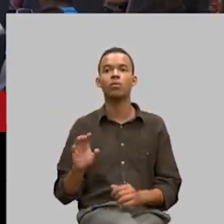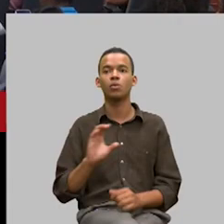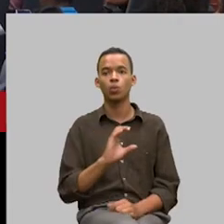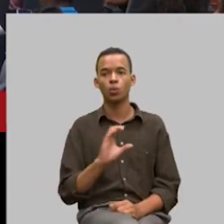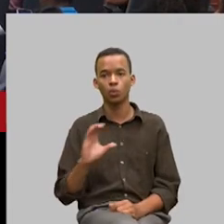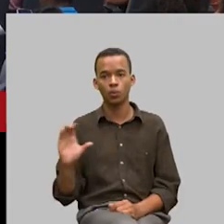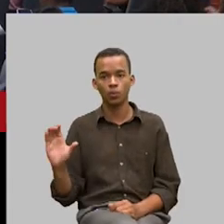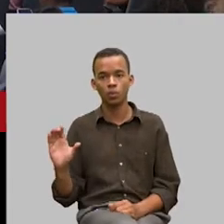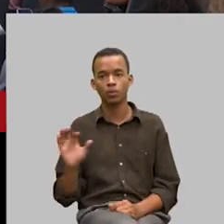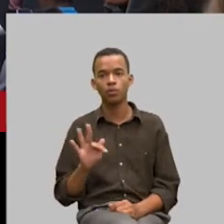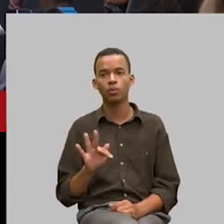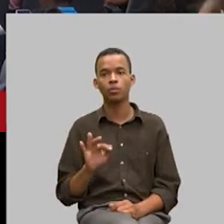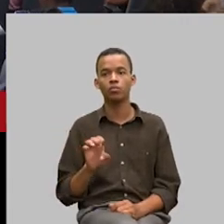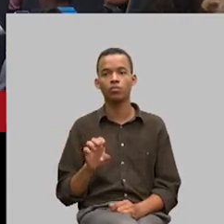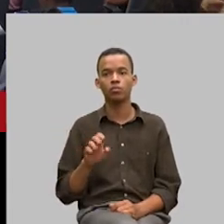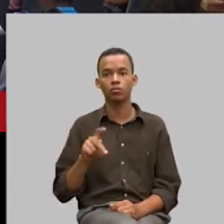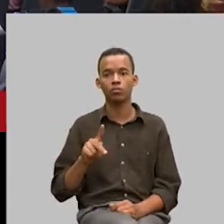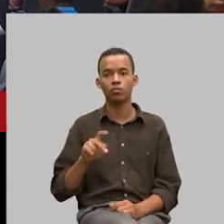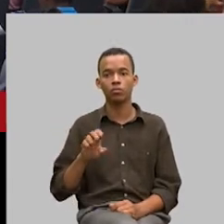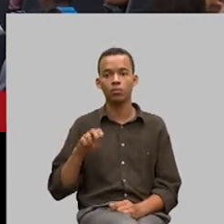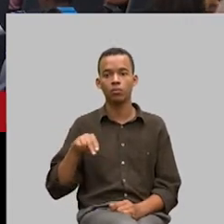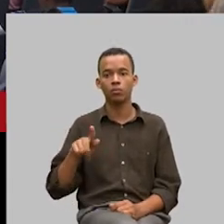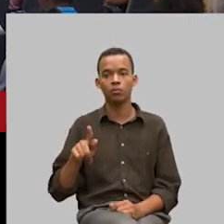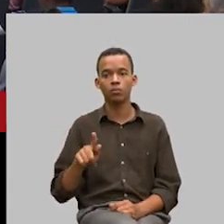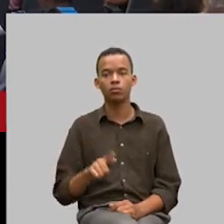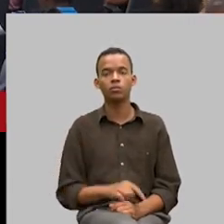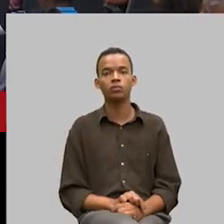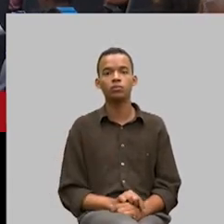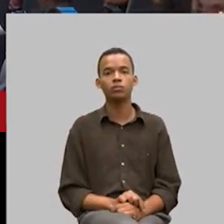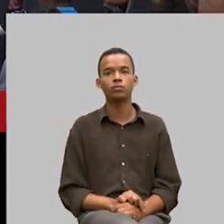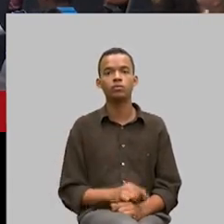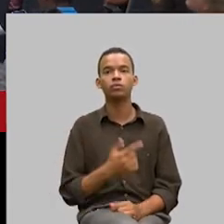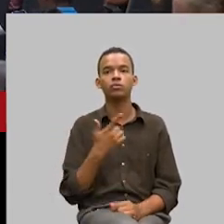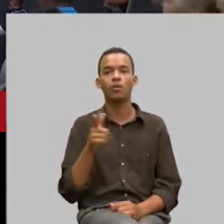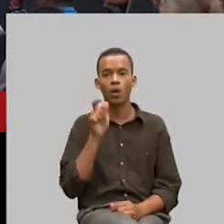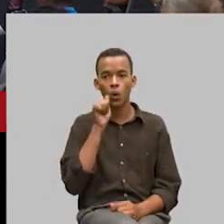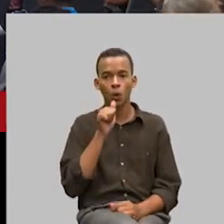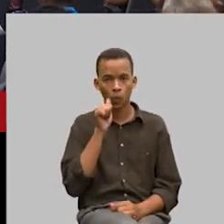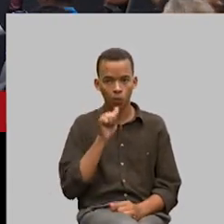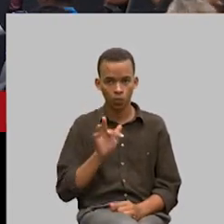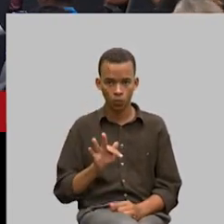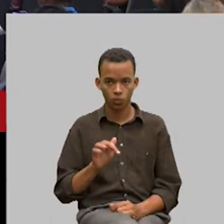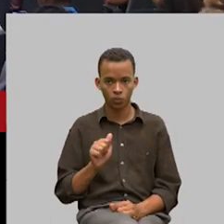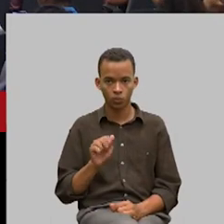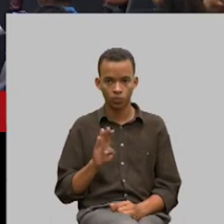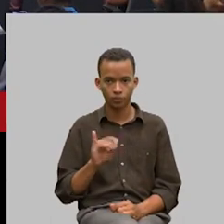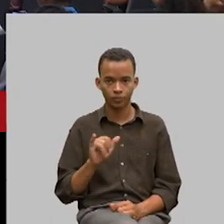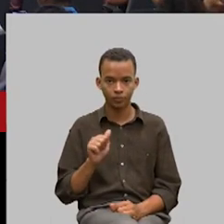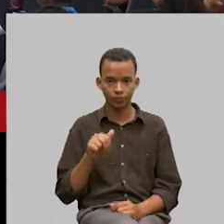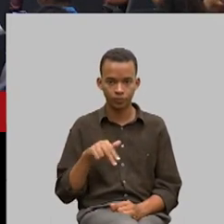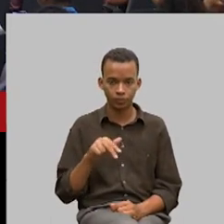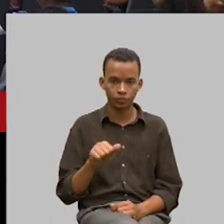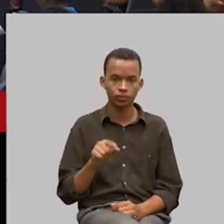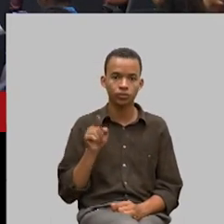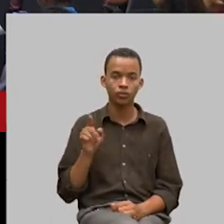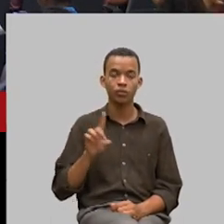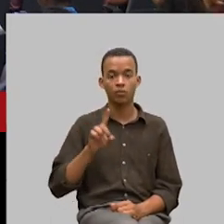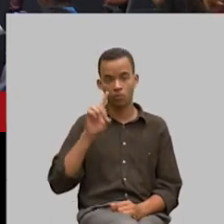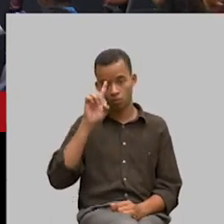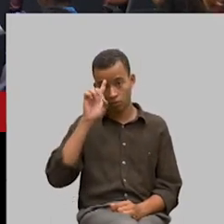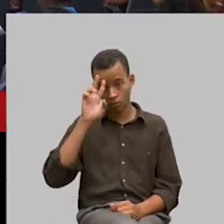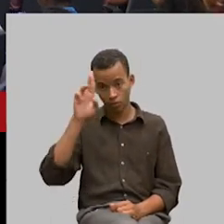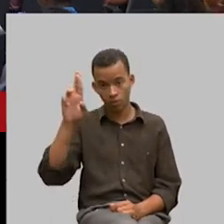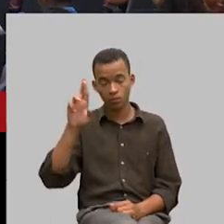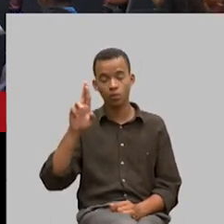Feng Fabiana benchetrit dos Santos diretora de modalidade de ensino e temáticas especiais responsável pela